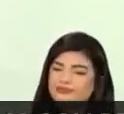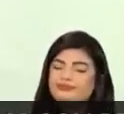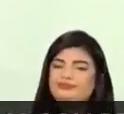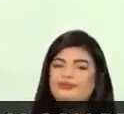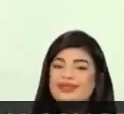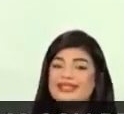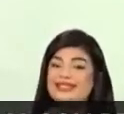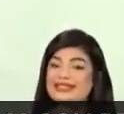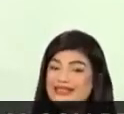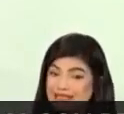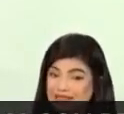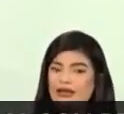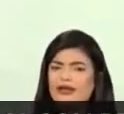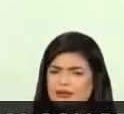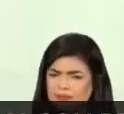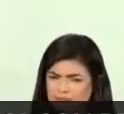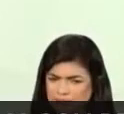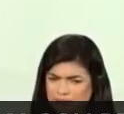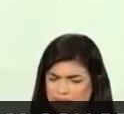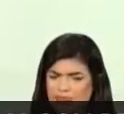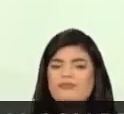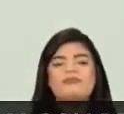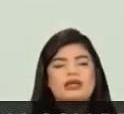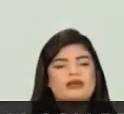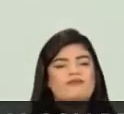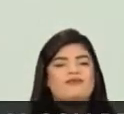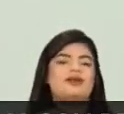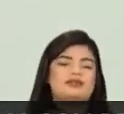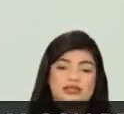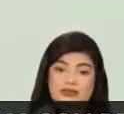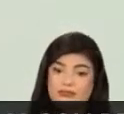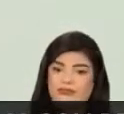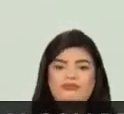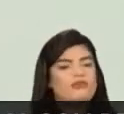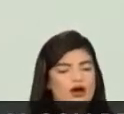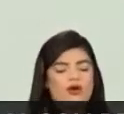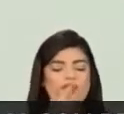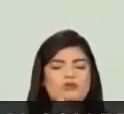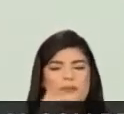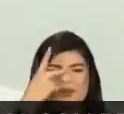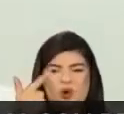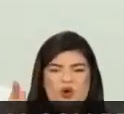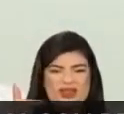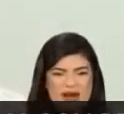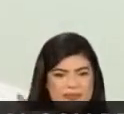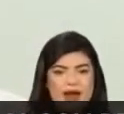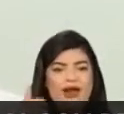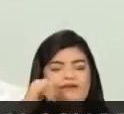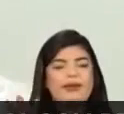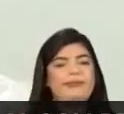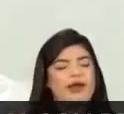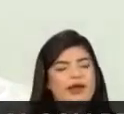E se tiver qualquer sintoma, fazer isolamento para não transmitir para os colegas de trabalho, na